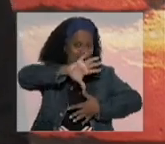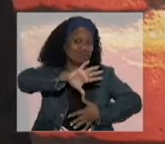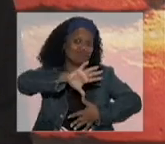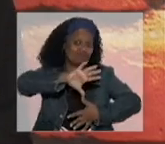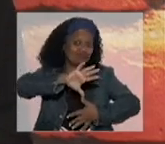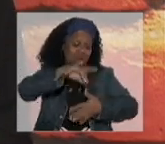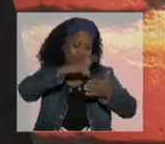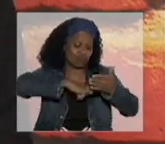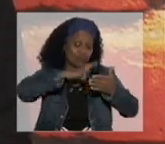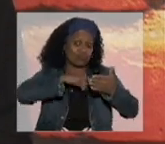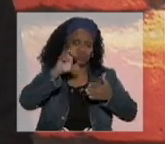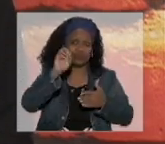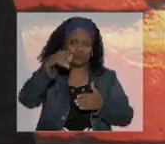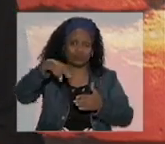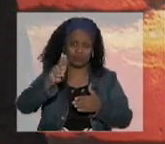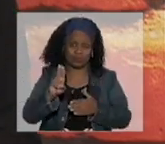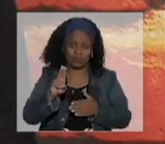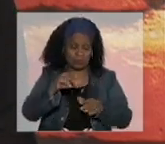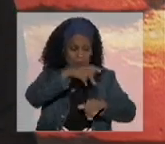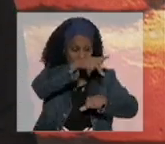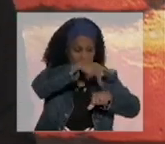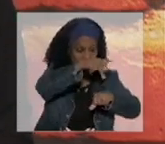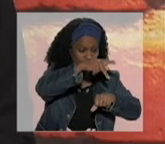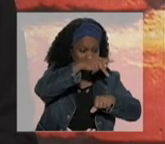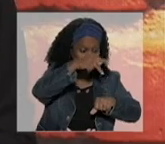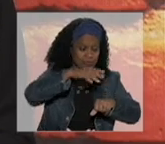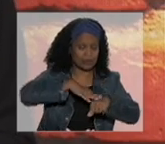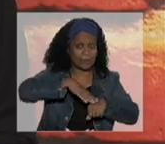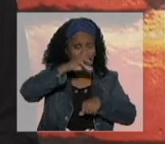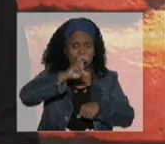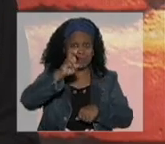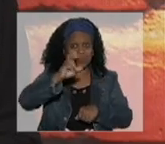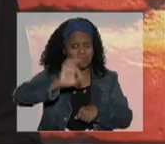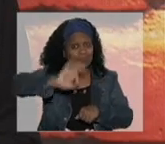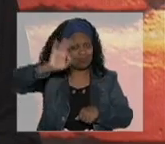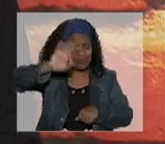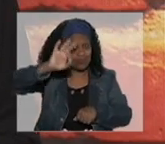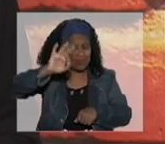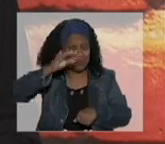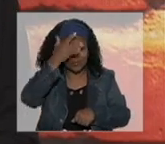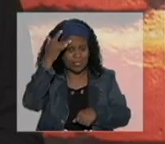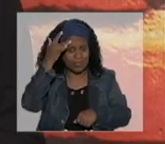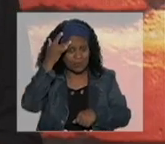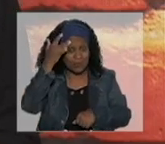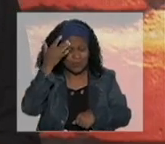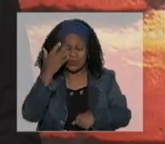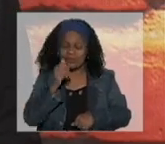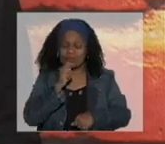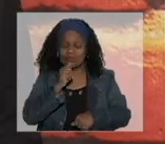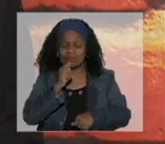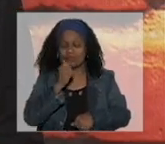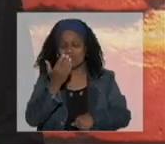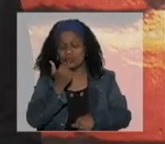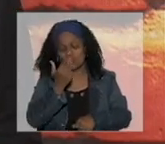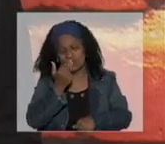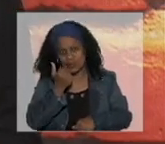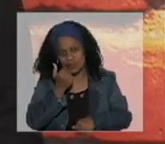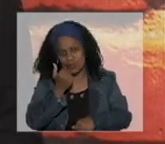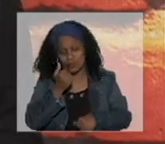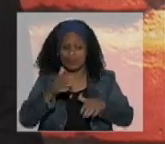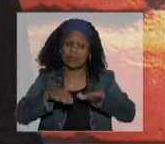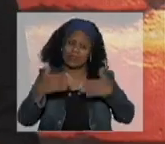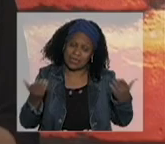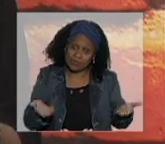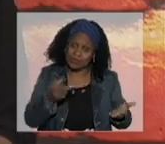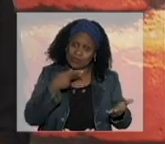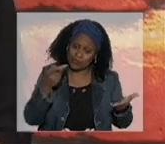da Fome, um documento da ONU que inclui países que têm mais de 5% da população sem condições de se alimentar.